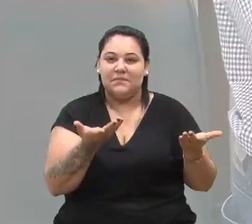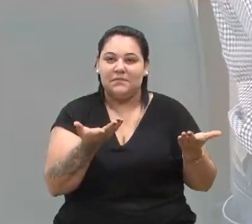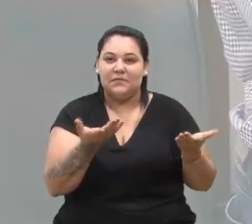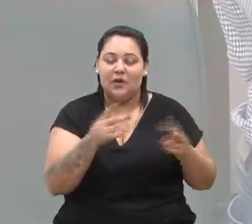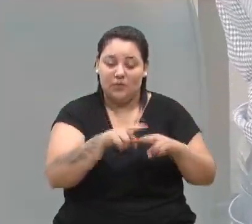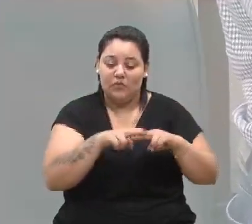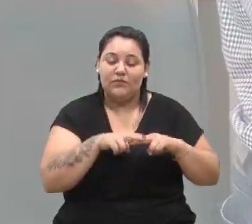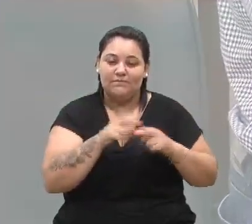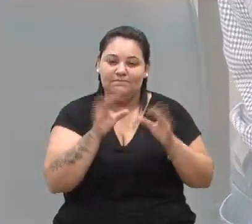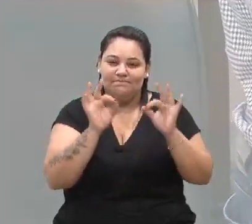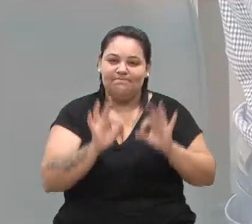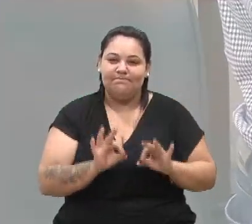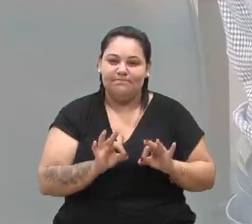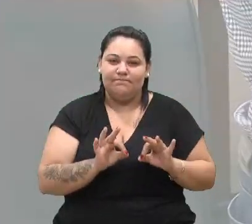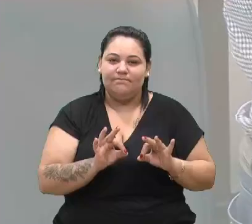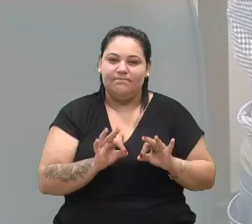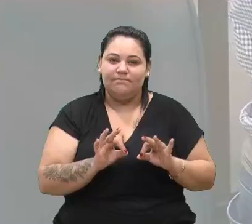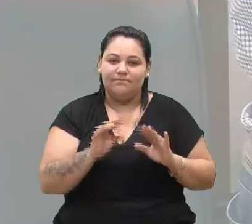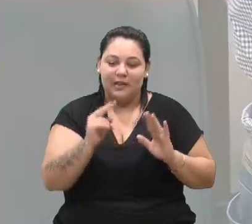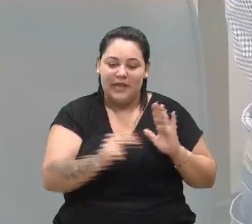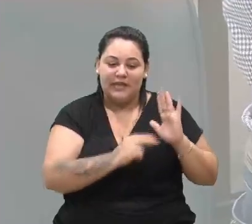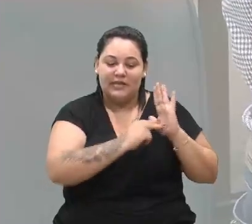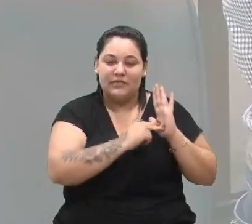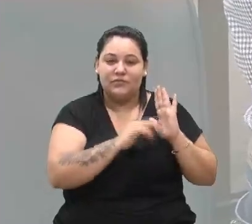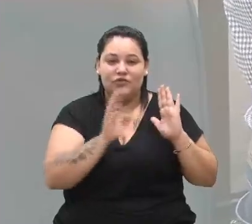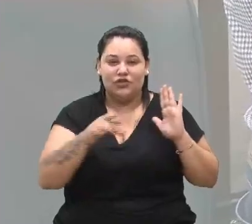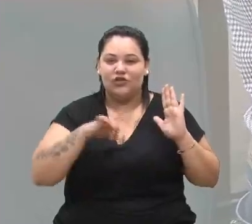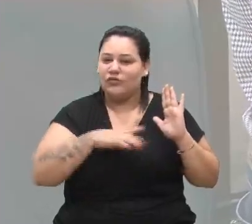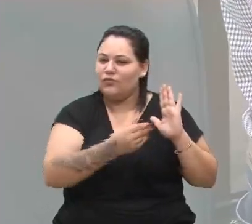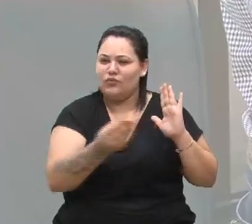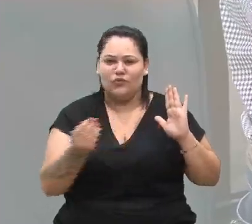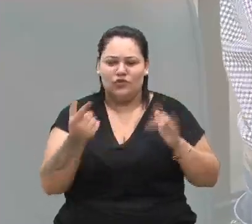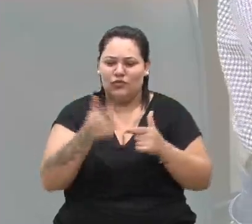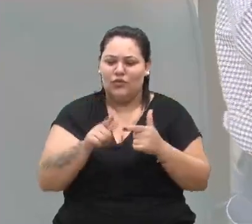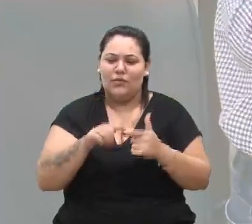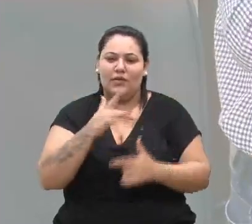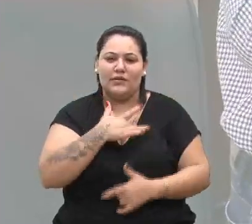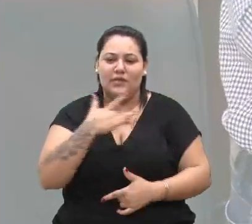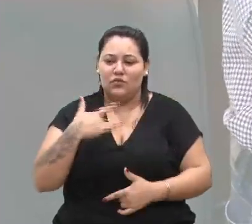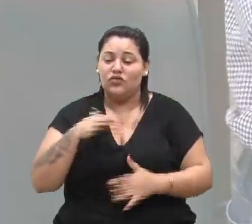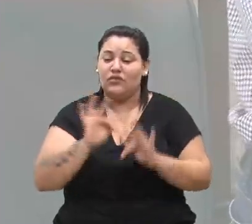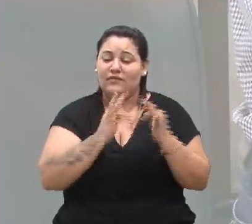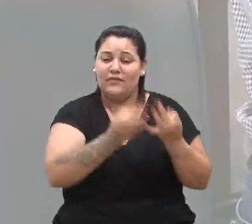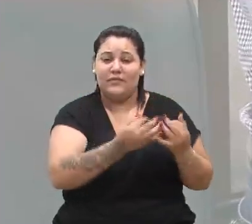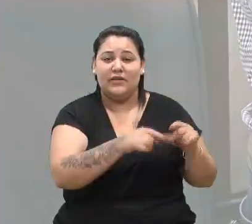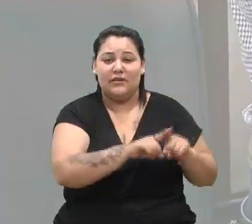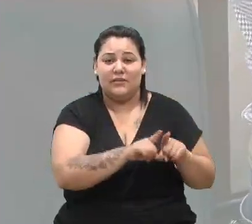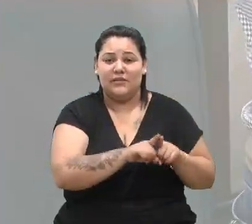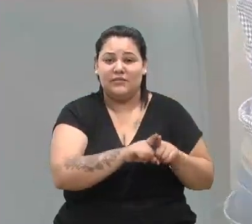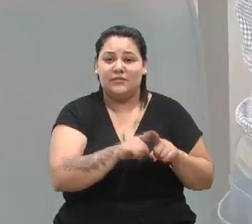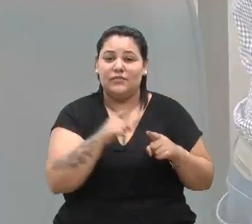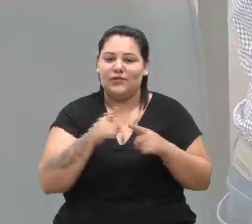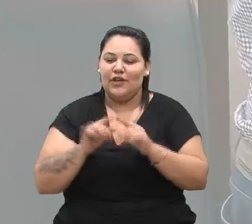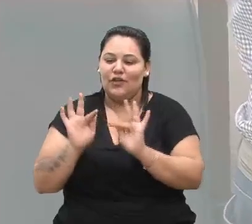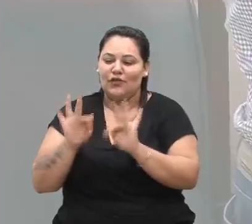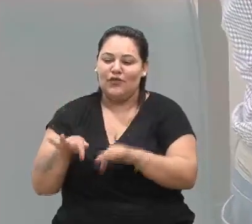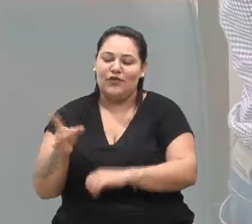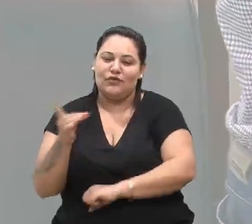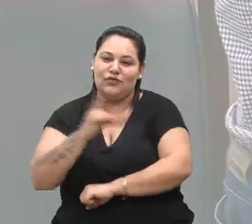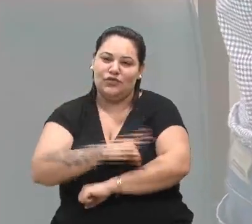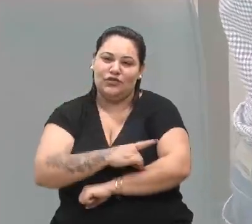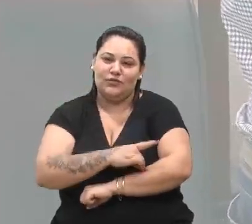isso. Para dar atenção, eu já tive vários problemas de saúde na família, porque no final do dia,